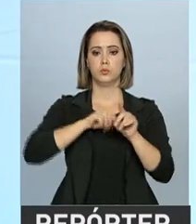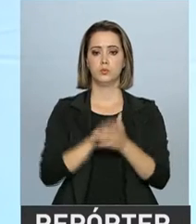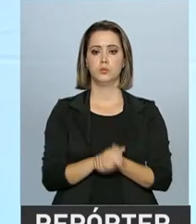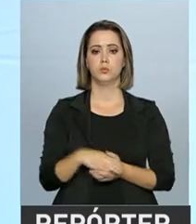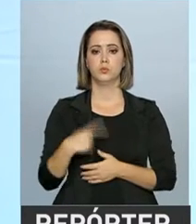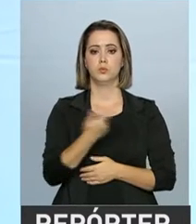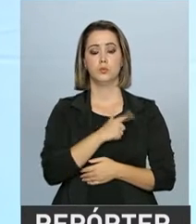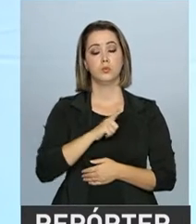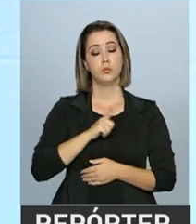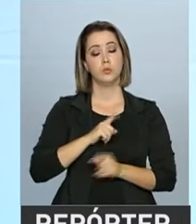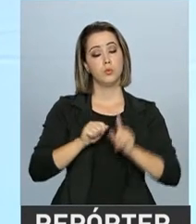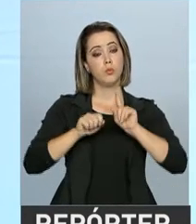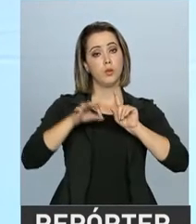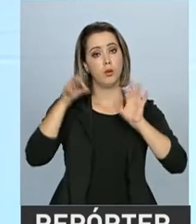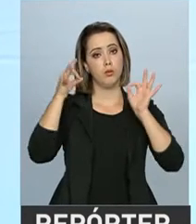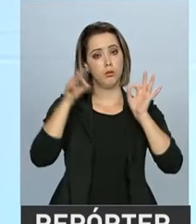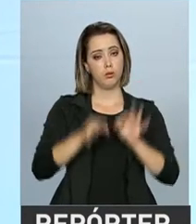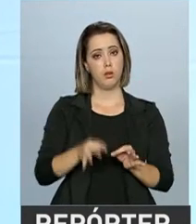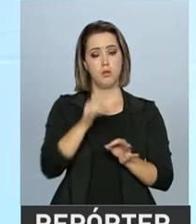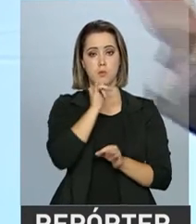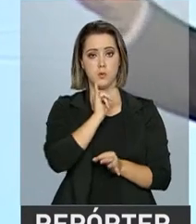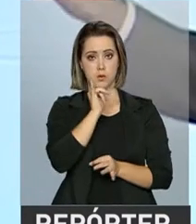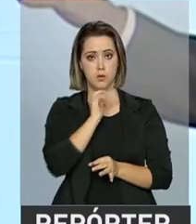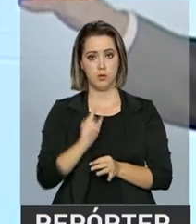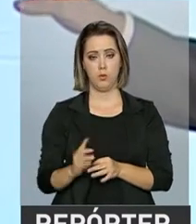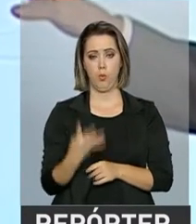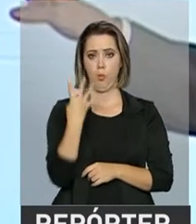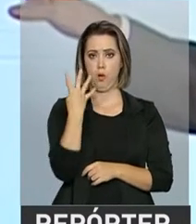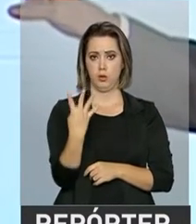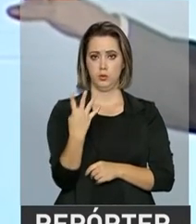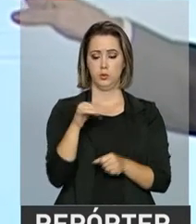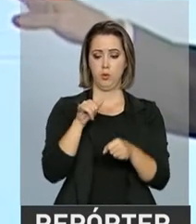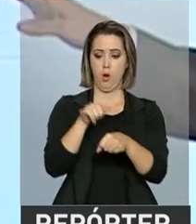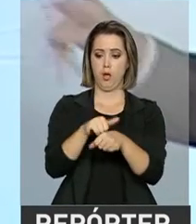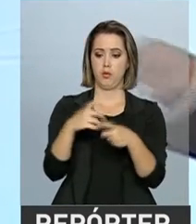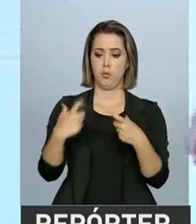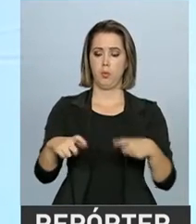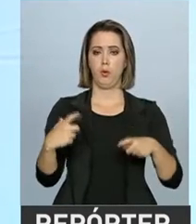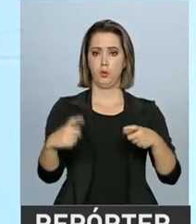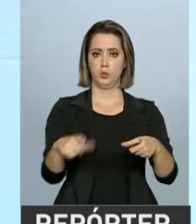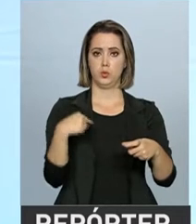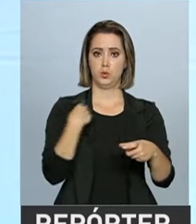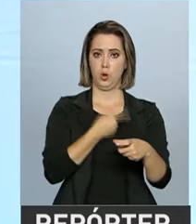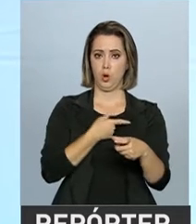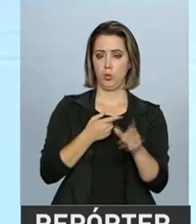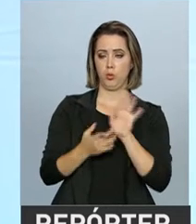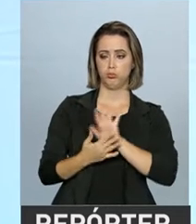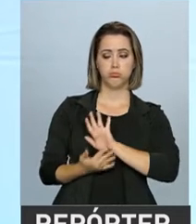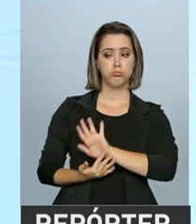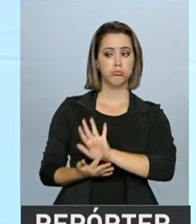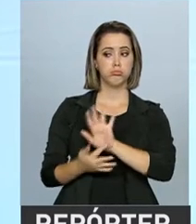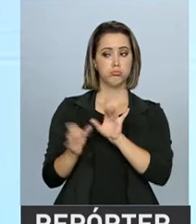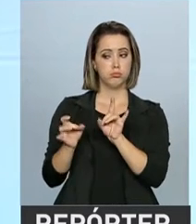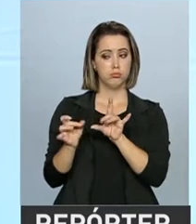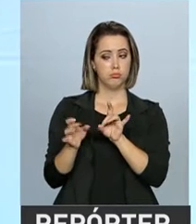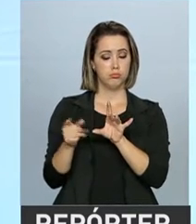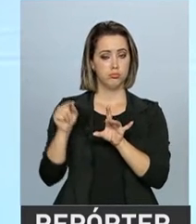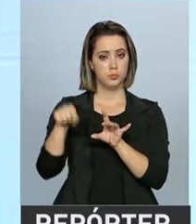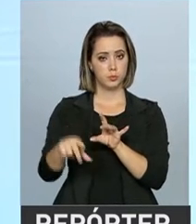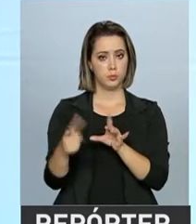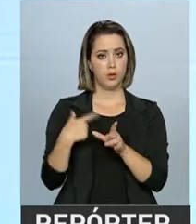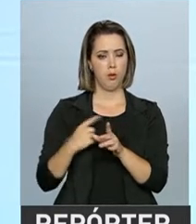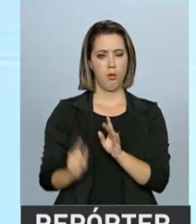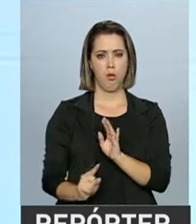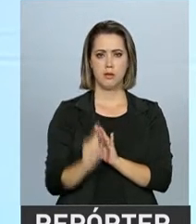exemplo concreto. O exemplo concreto é dos 4 aeroportos que nós colocamos para concedê-los e